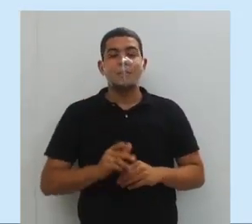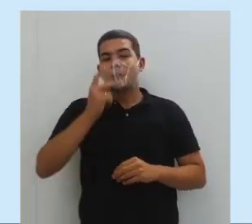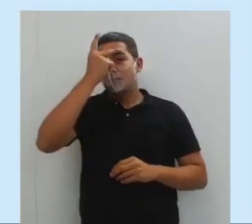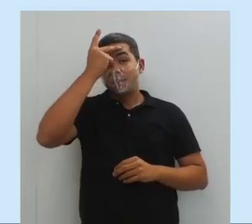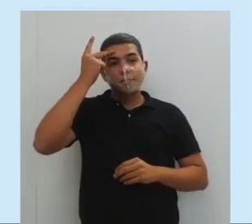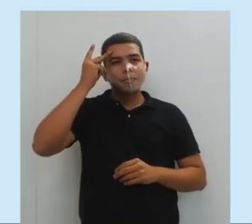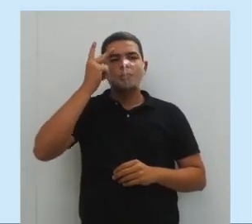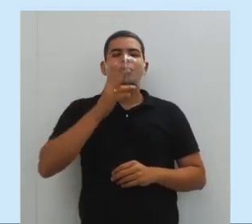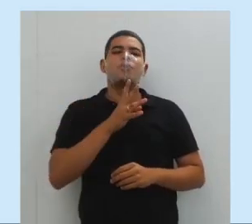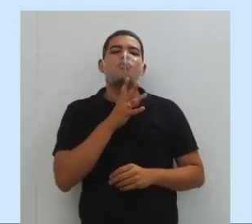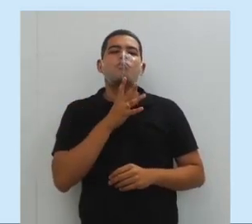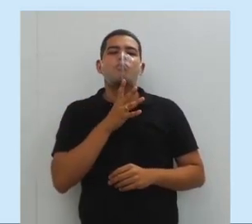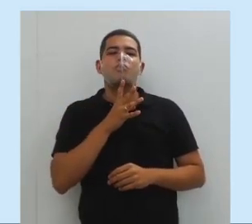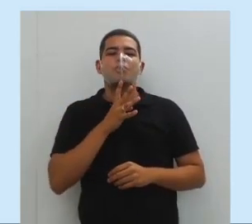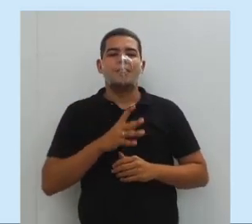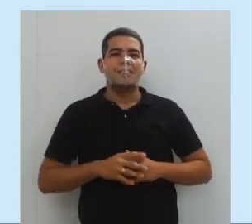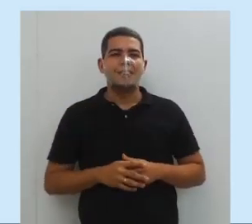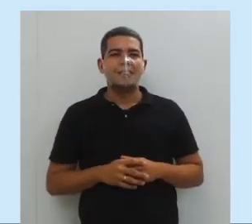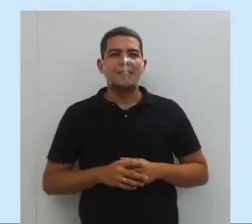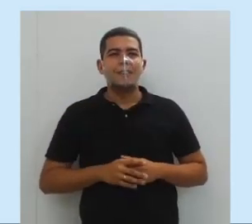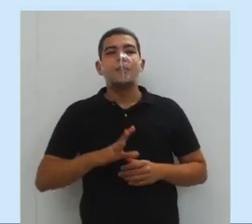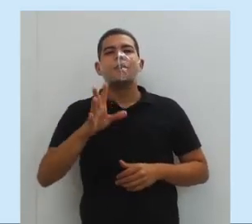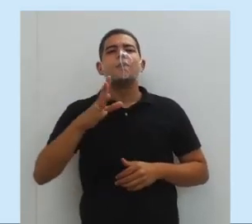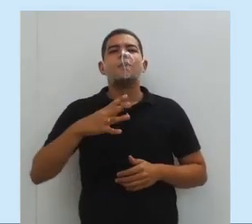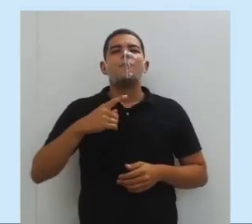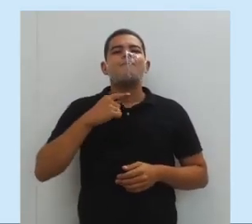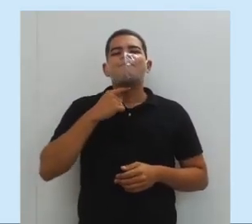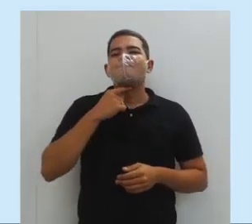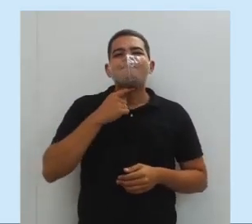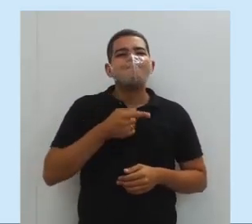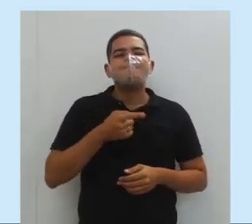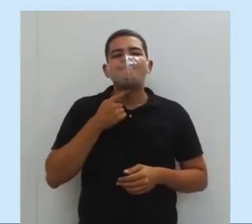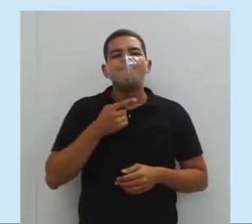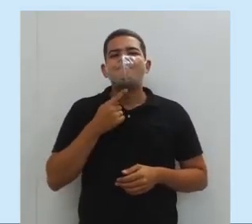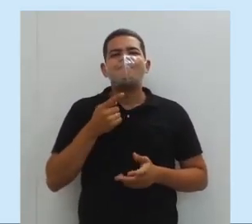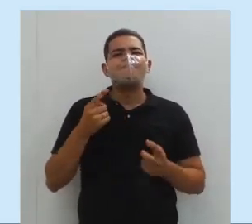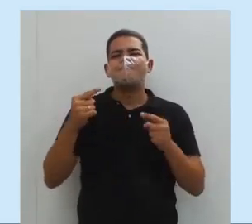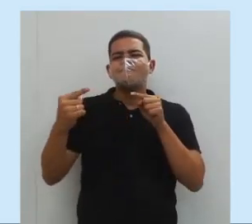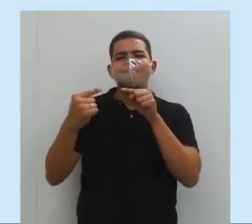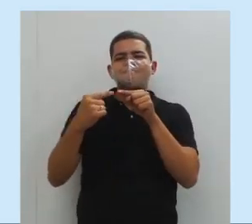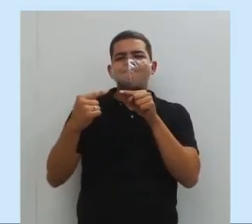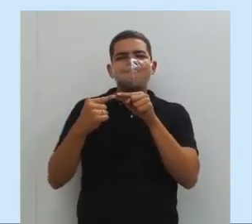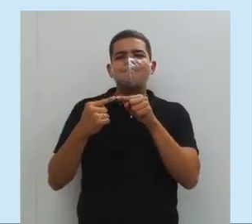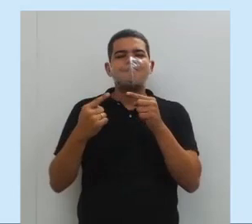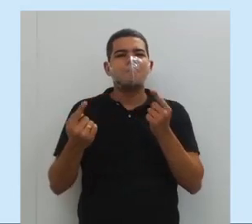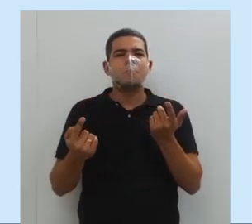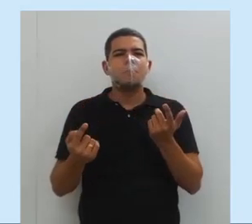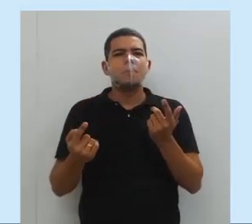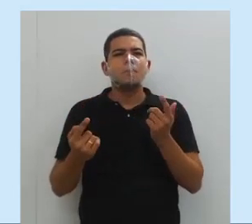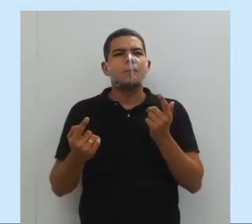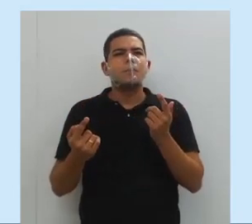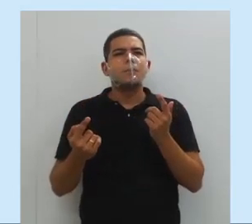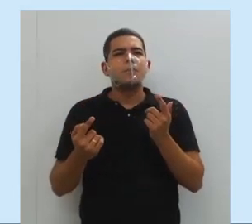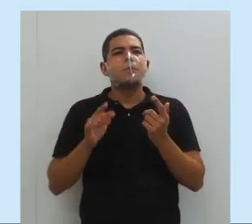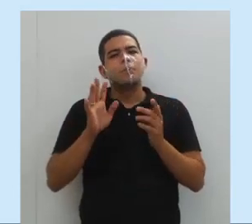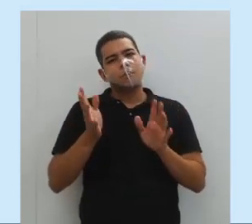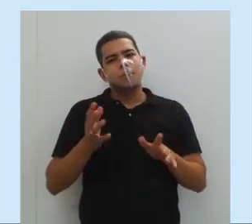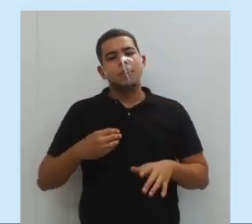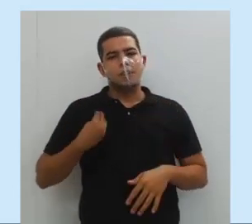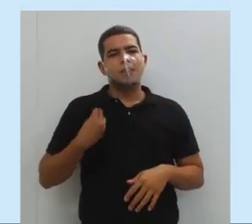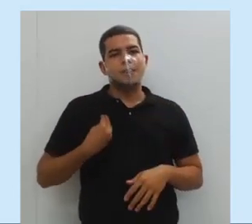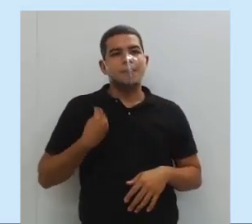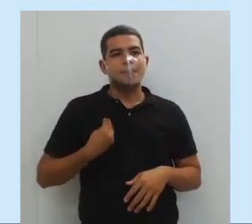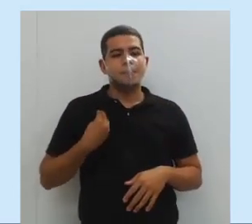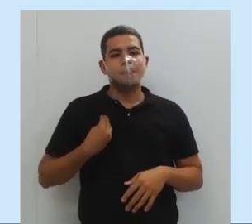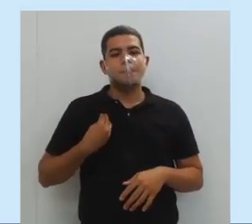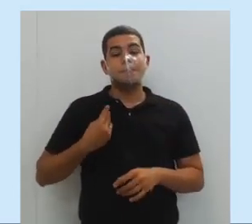que muita gente conhece, mas talvez não consiga identificar com esse nome, né? Mas com certeza já